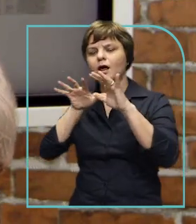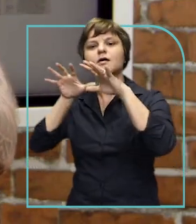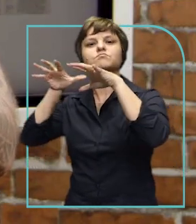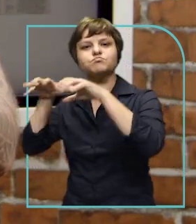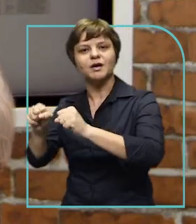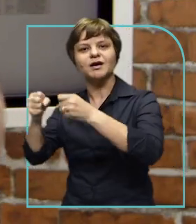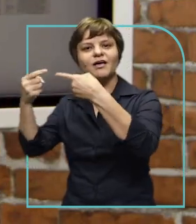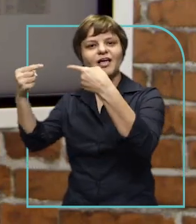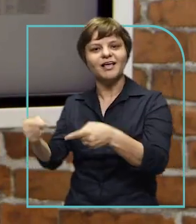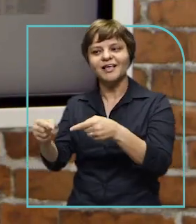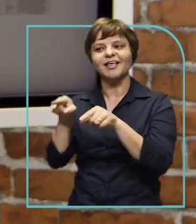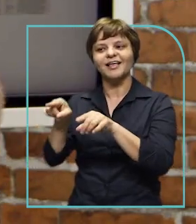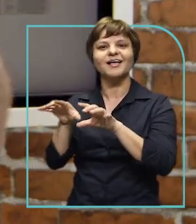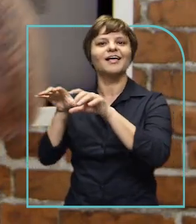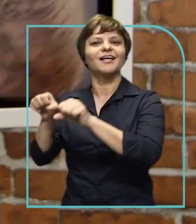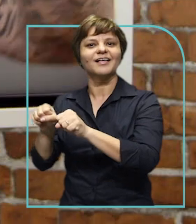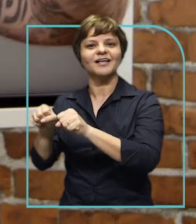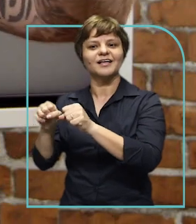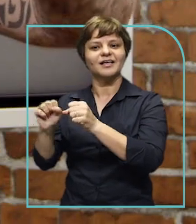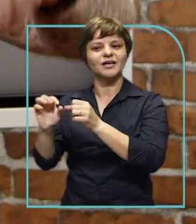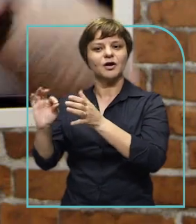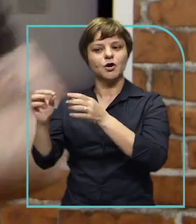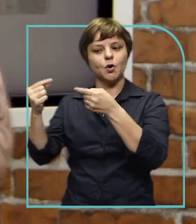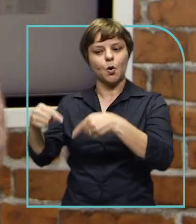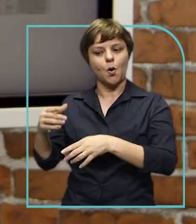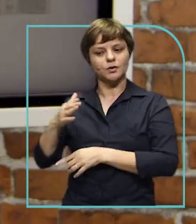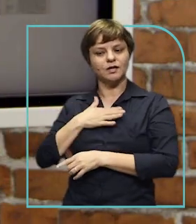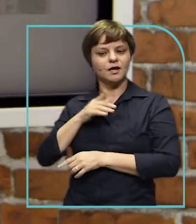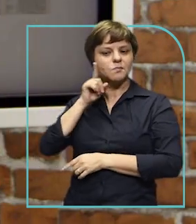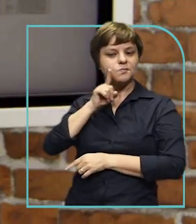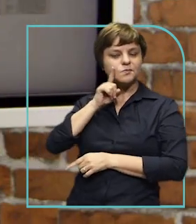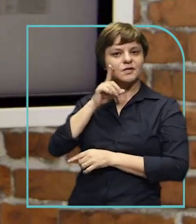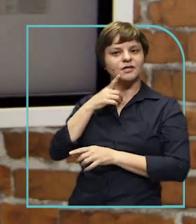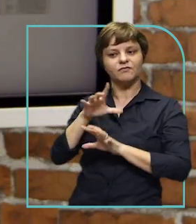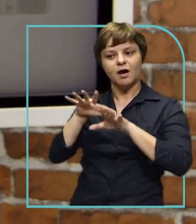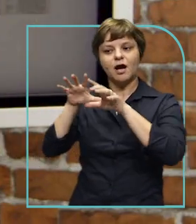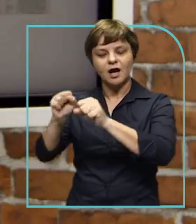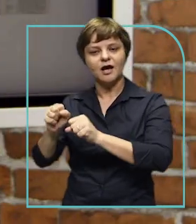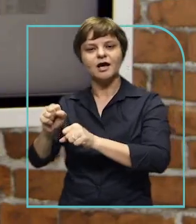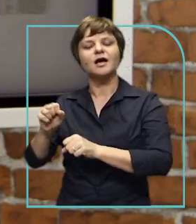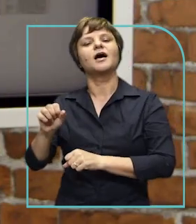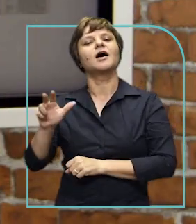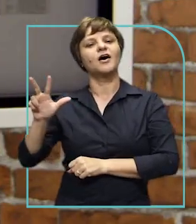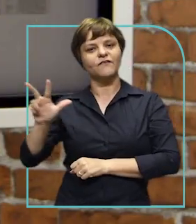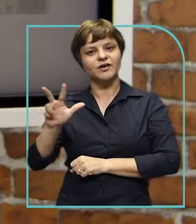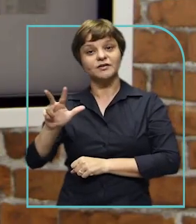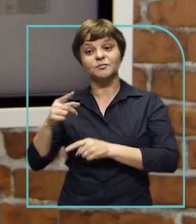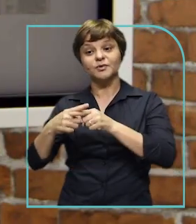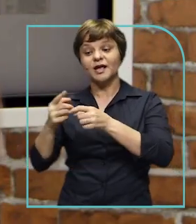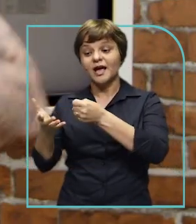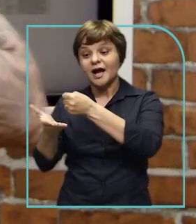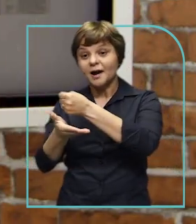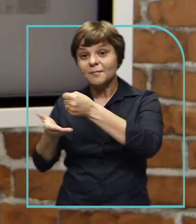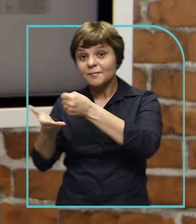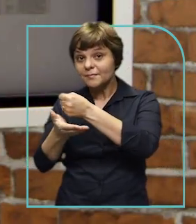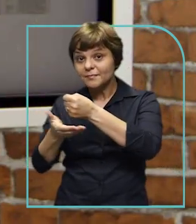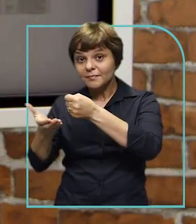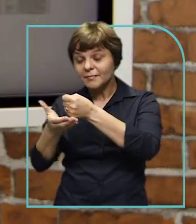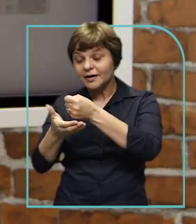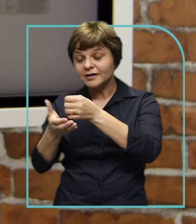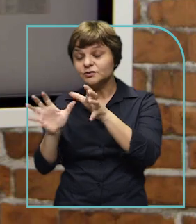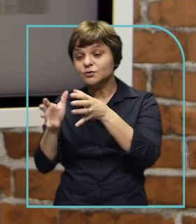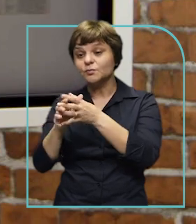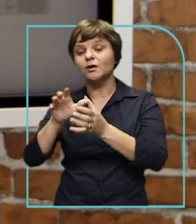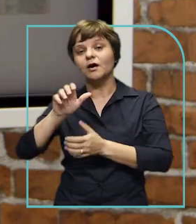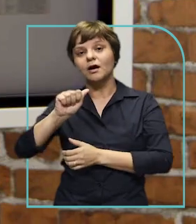muito importante. Então é só, nosso inimigo é o Afeganistão. Vamos atacar o Afeganistão porque é a base da Al-Qaeda. Só que um